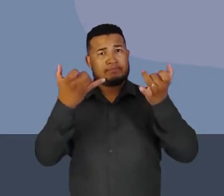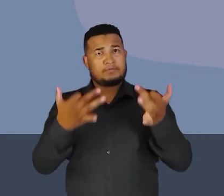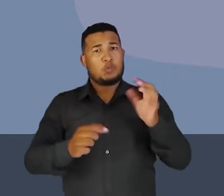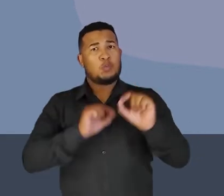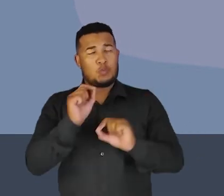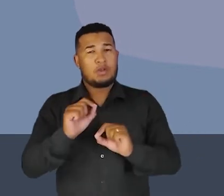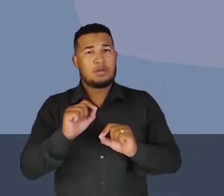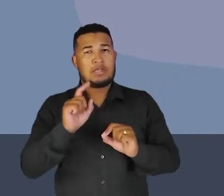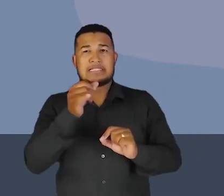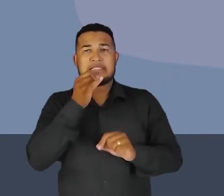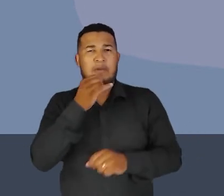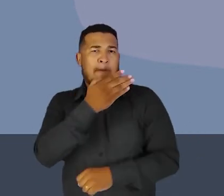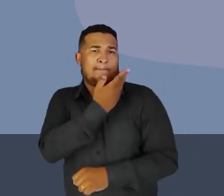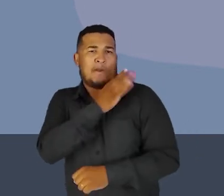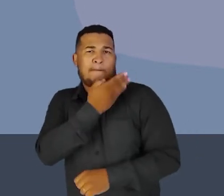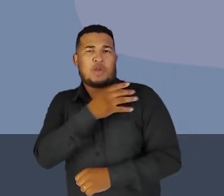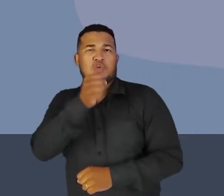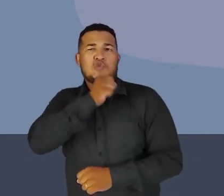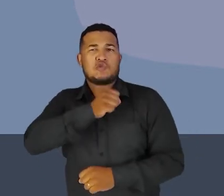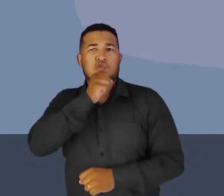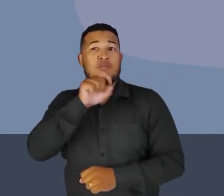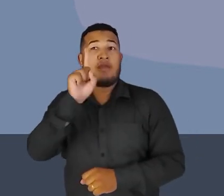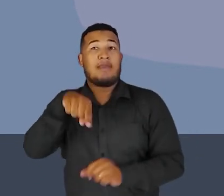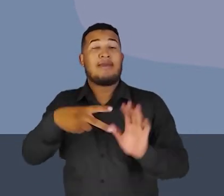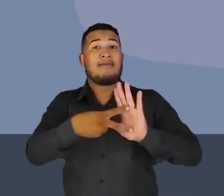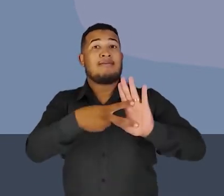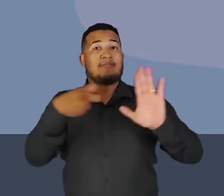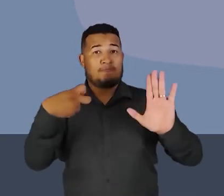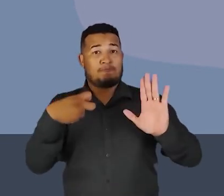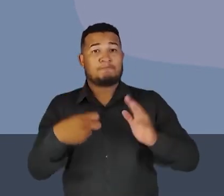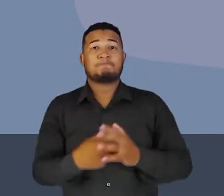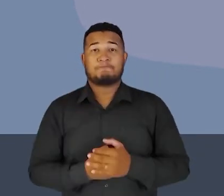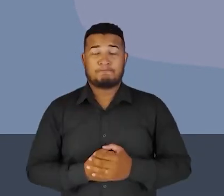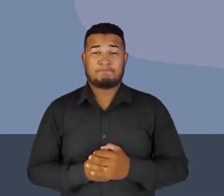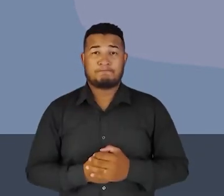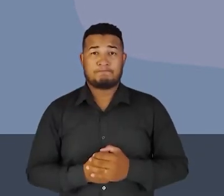seguinte, discriminar idosos é crime.